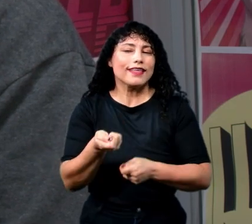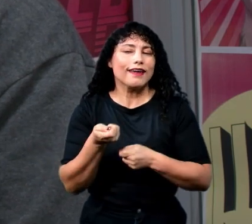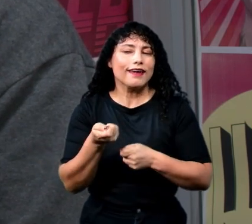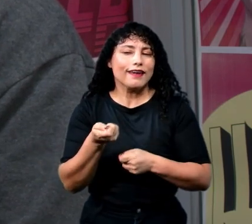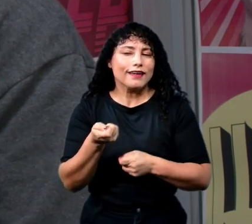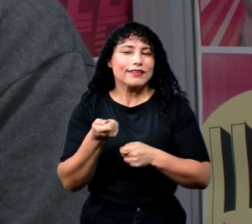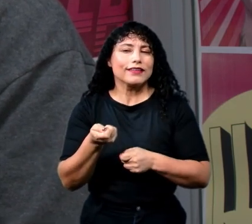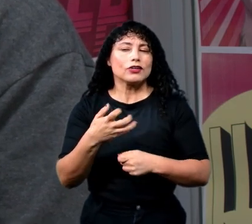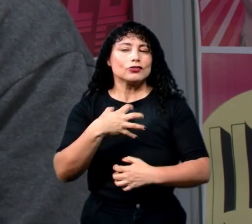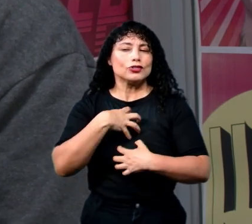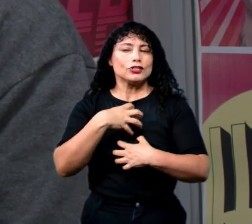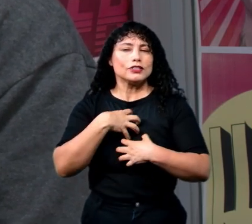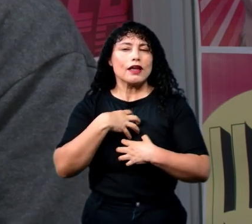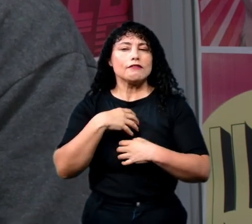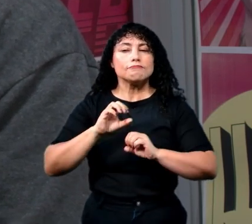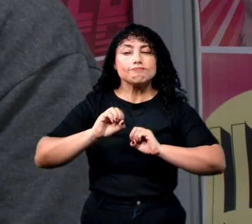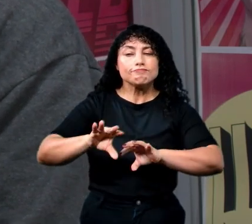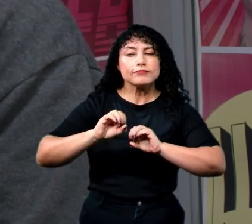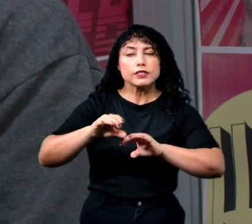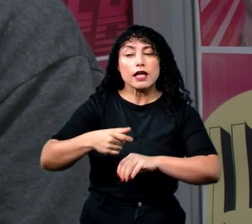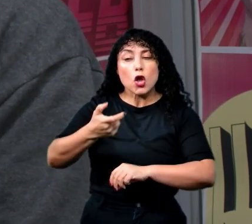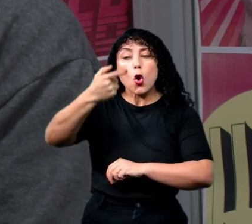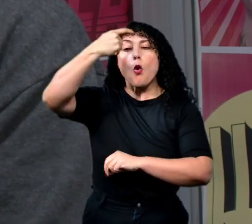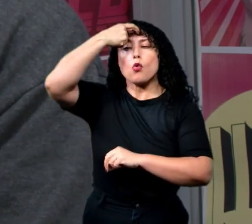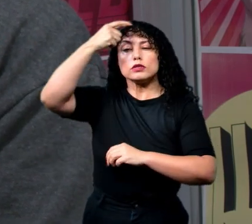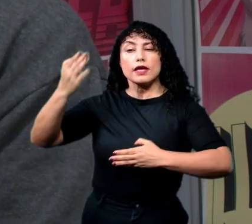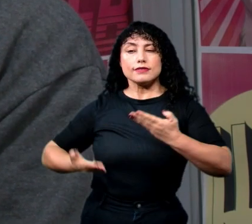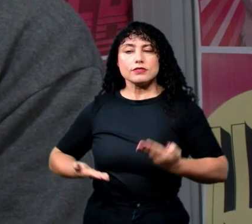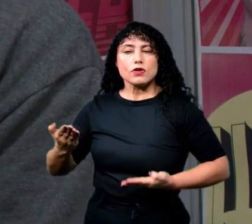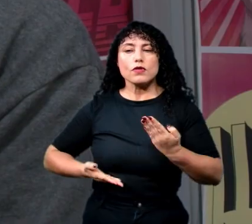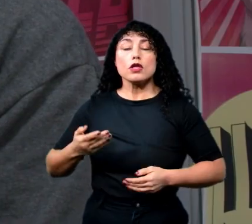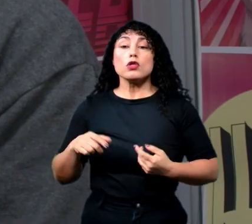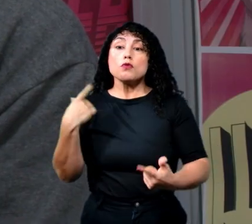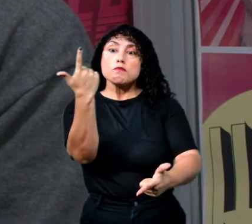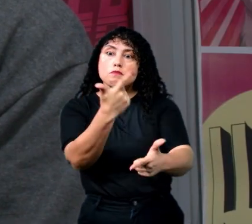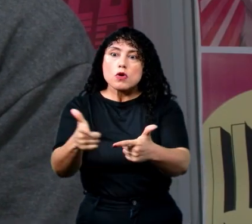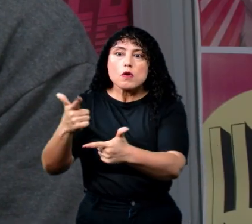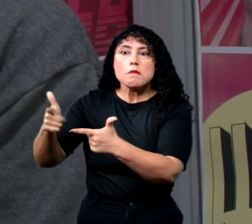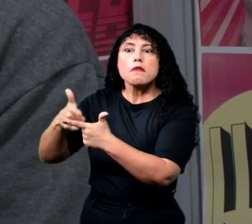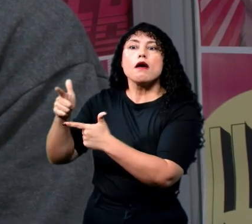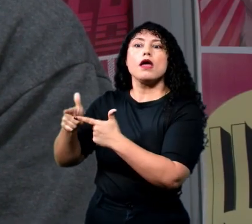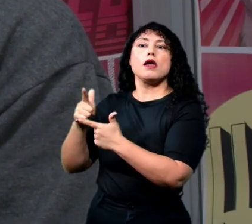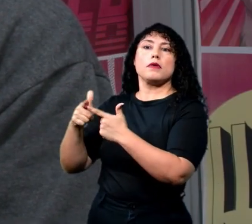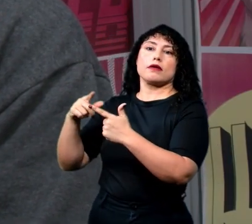uma certa forma, conscientizar o servidor da infração que ele